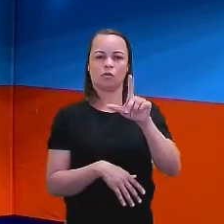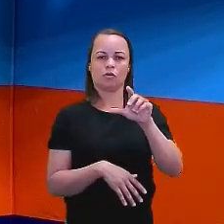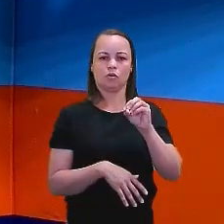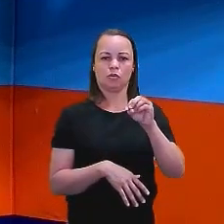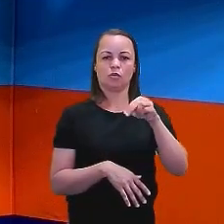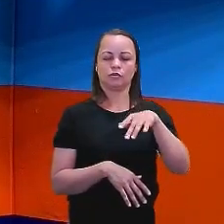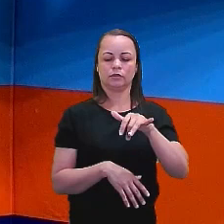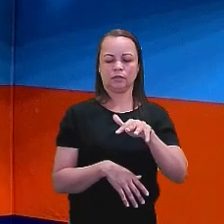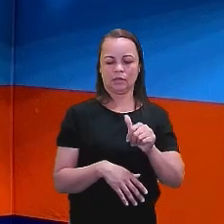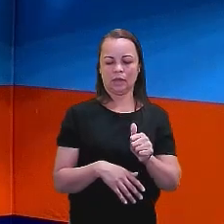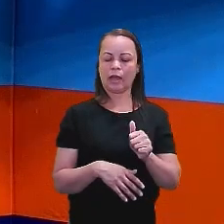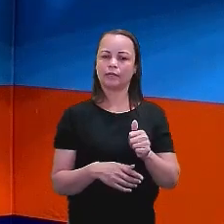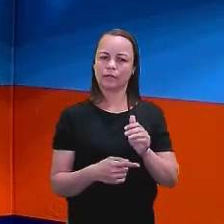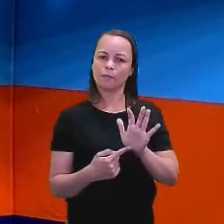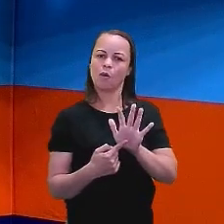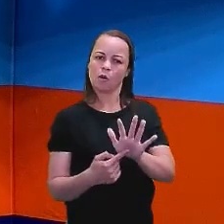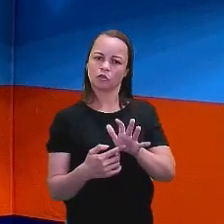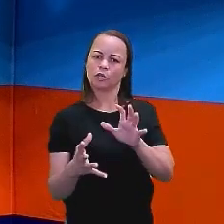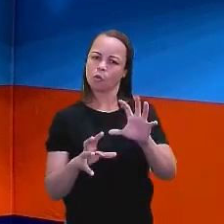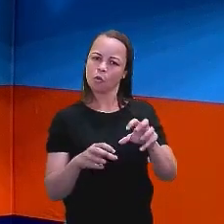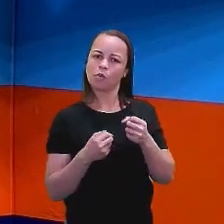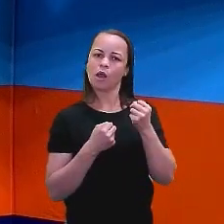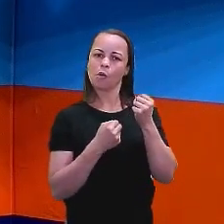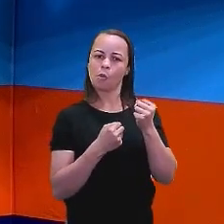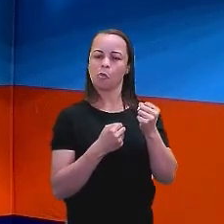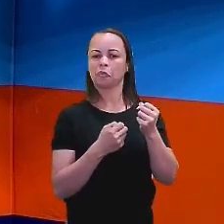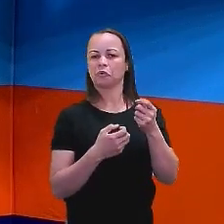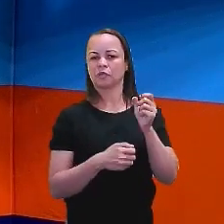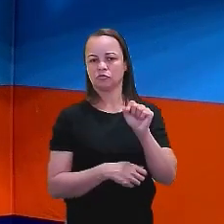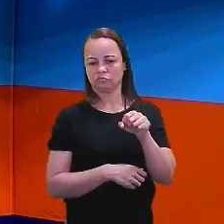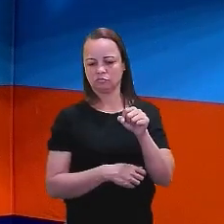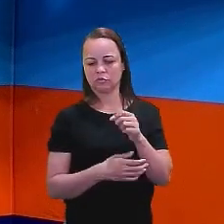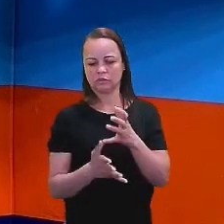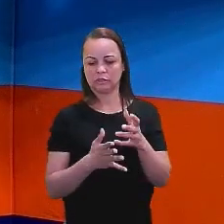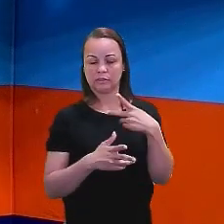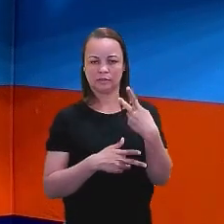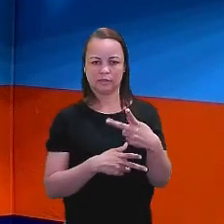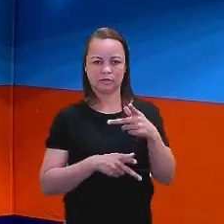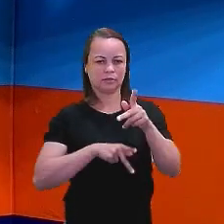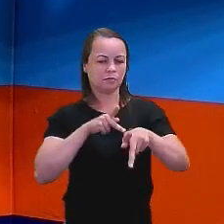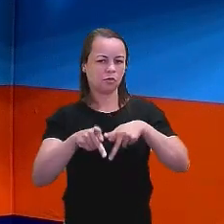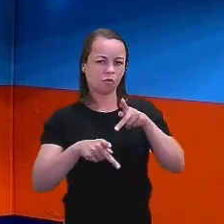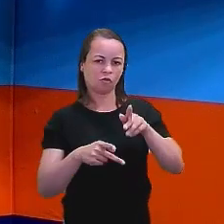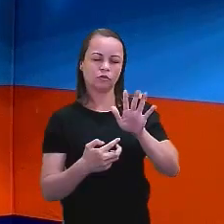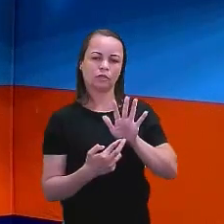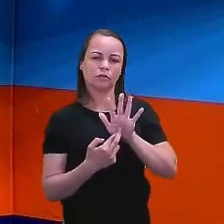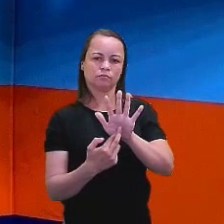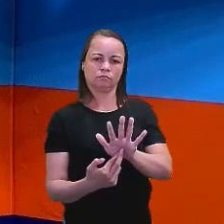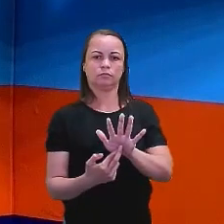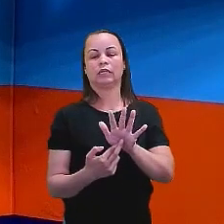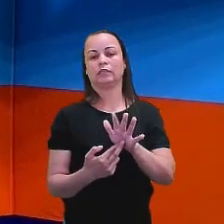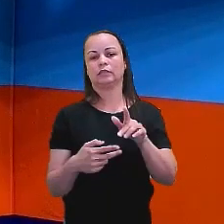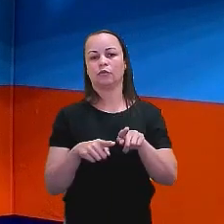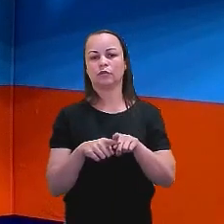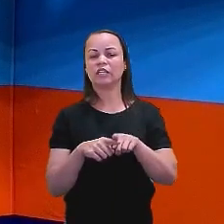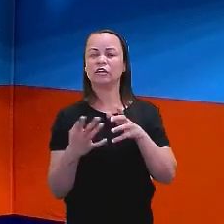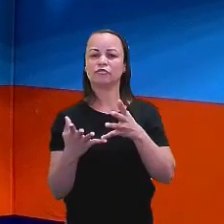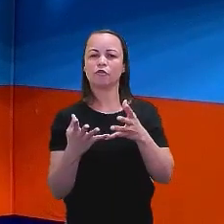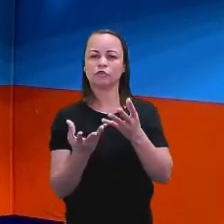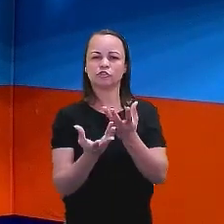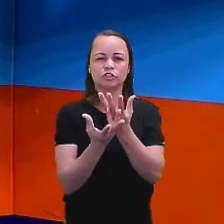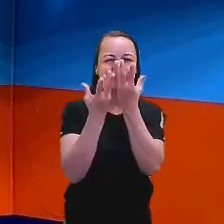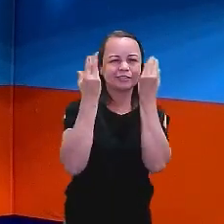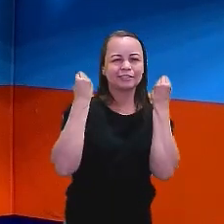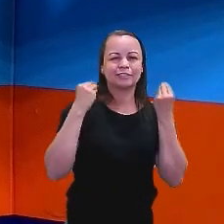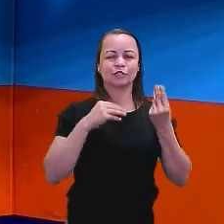uma conquista desse povo ter uma representação que foi apagada durante muito tempo, mas